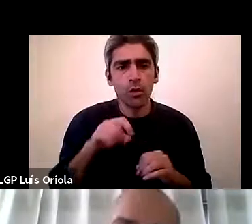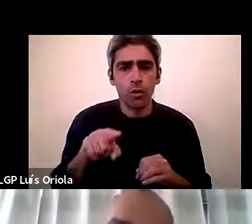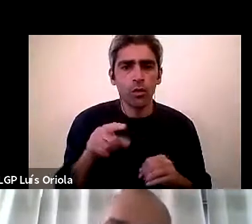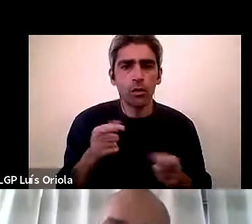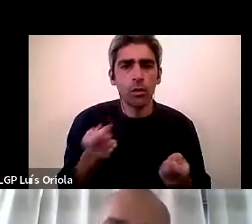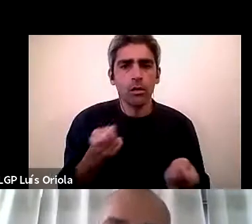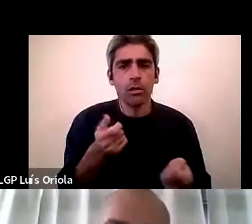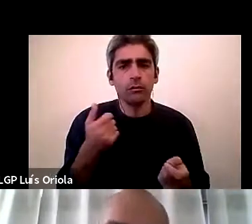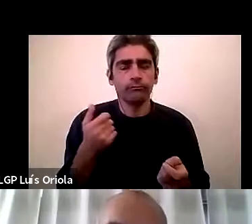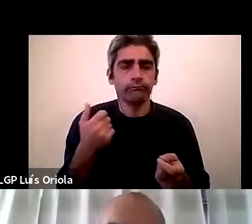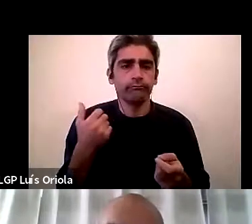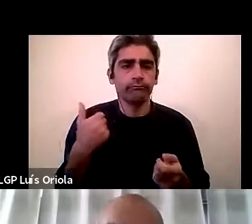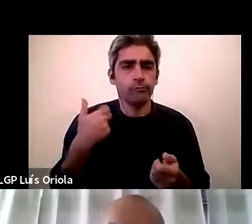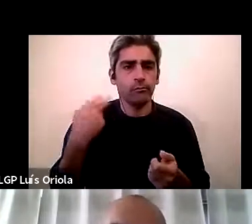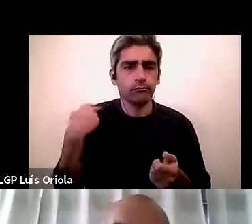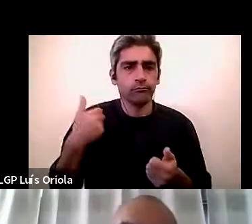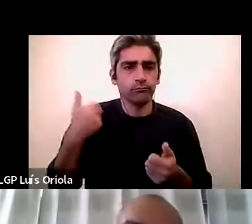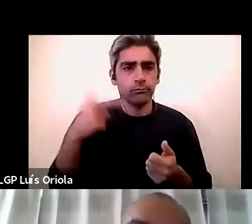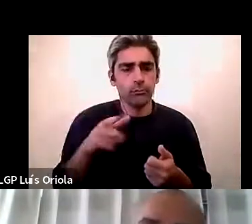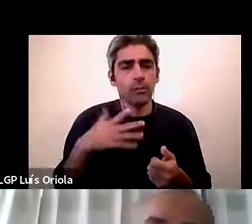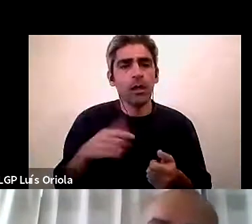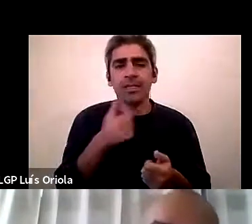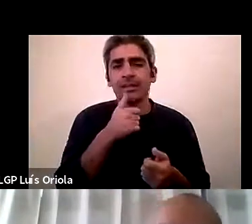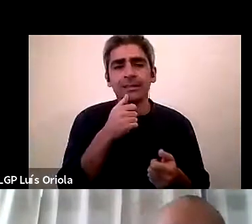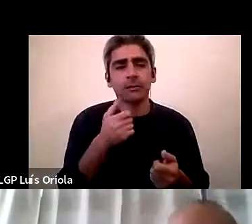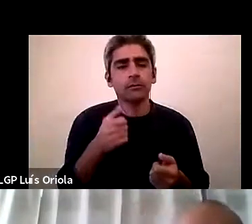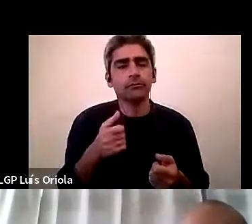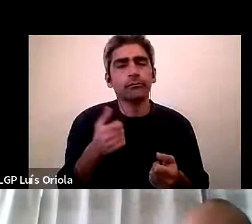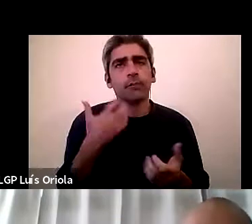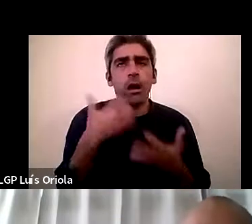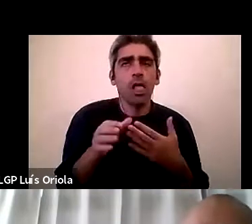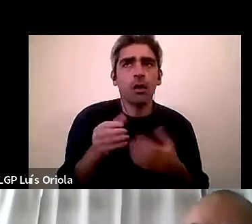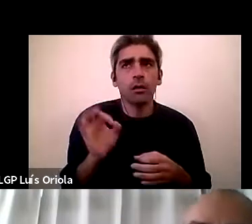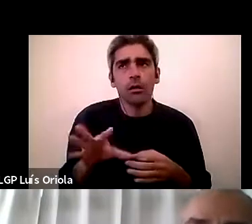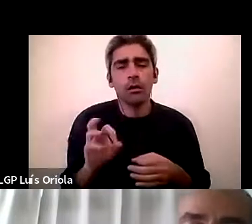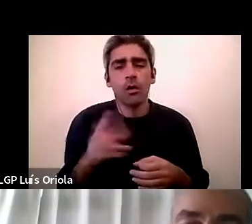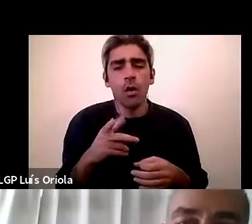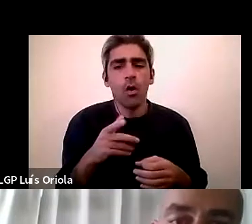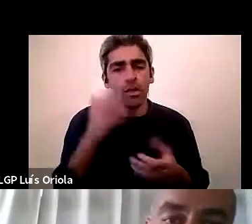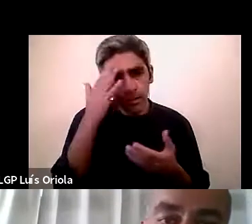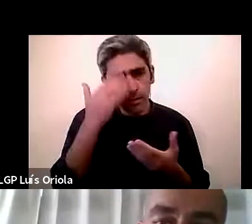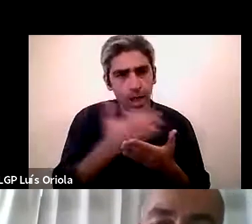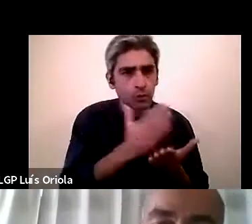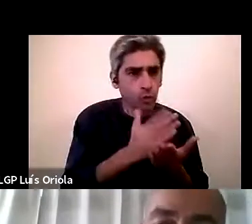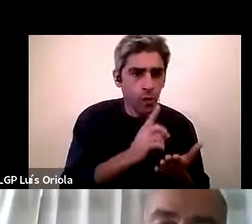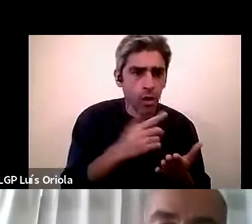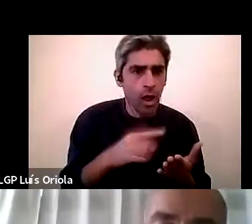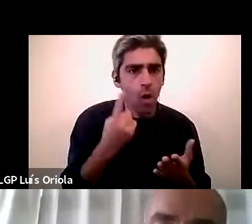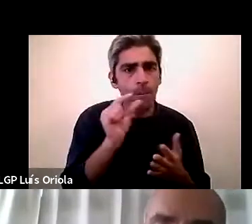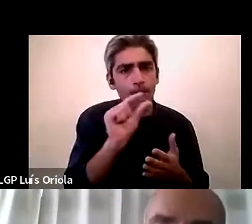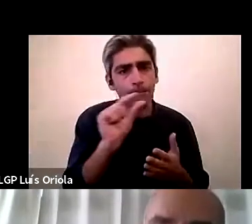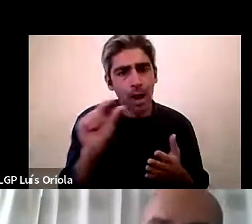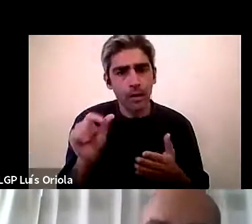que prefira tomar decisões ou por instinto ou decisões informadas em dados. Exatamente. Claro que há sempre uma parte nos líderes